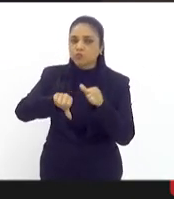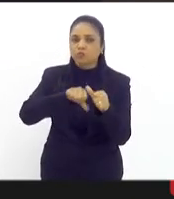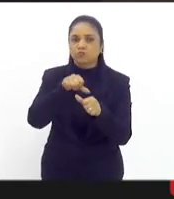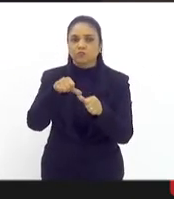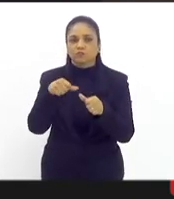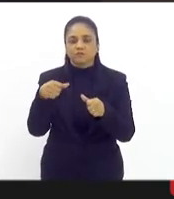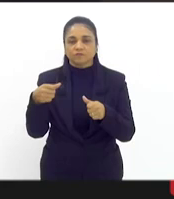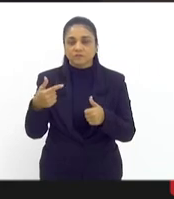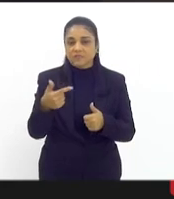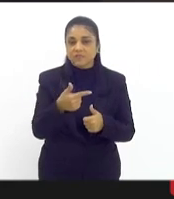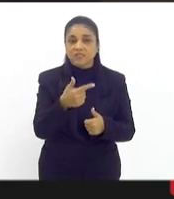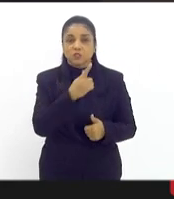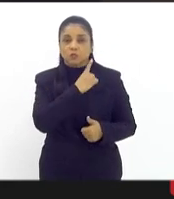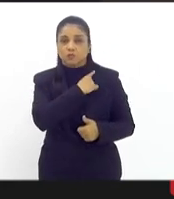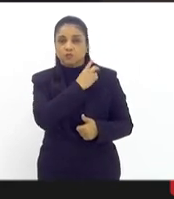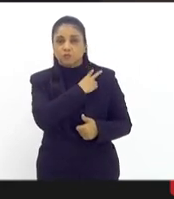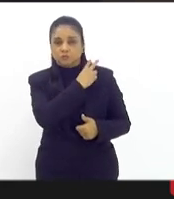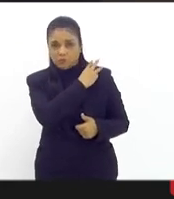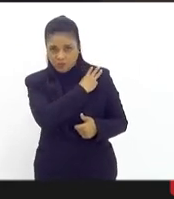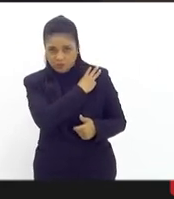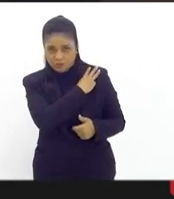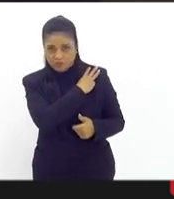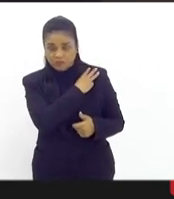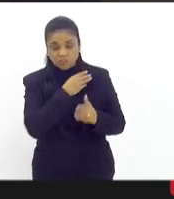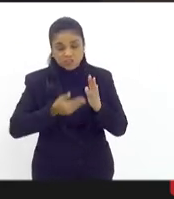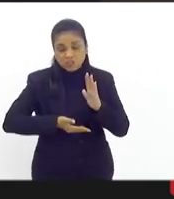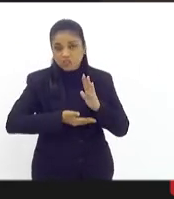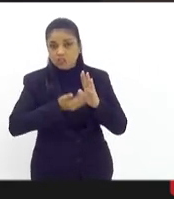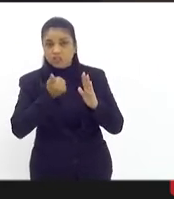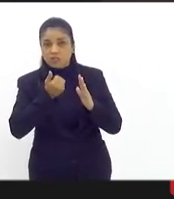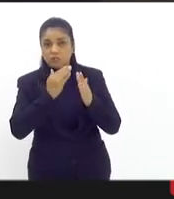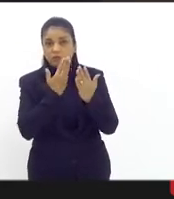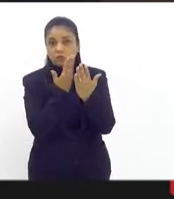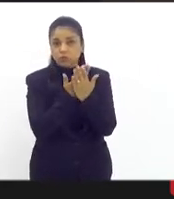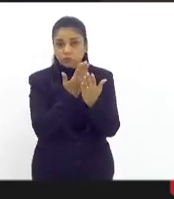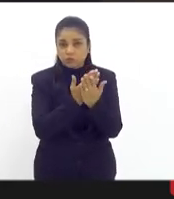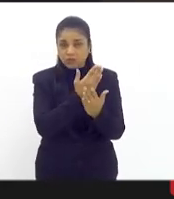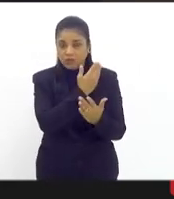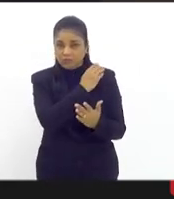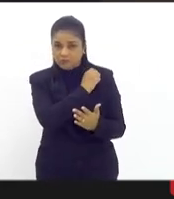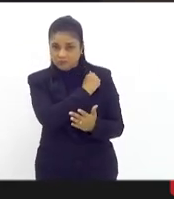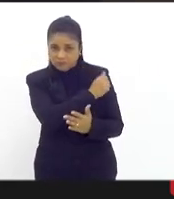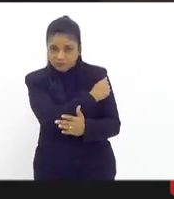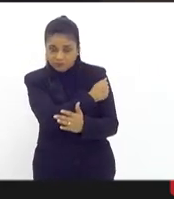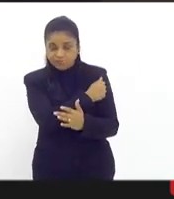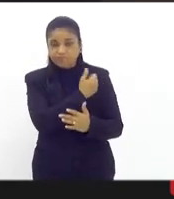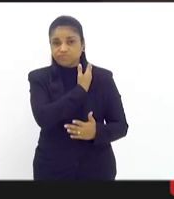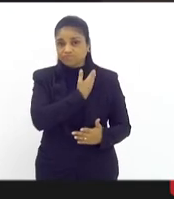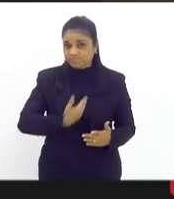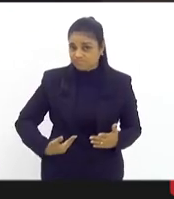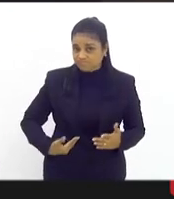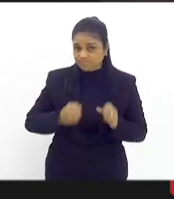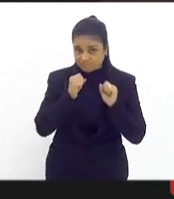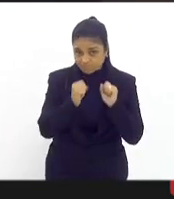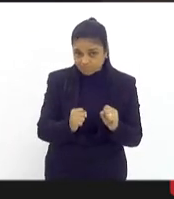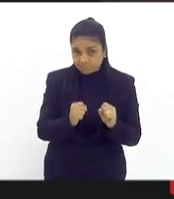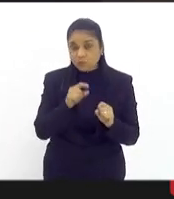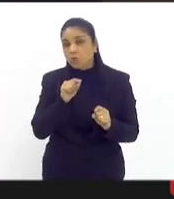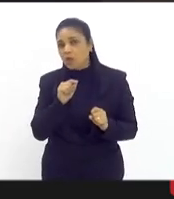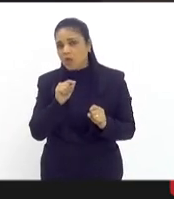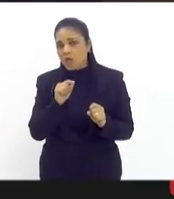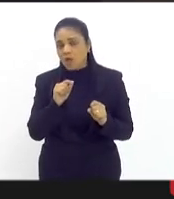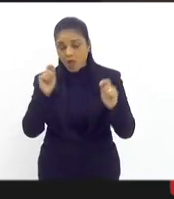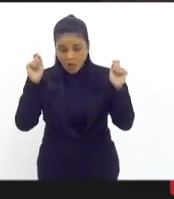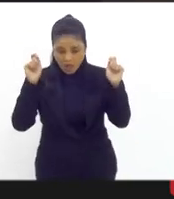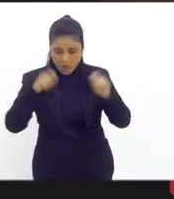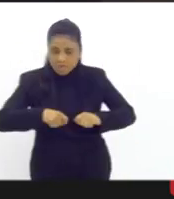contrarreforma na educação que tira do estudante, tira do poder público, tira da instituição pública de ensino, a capacidade